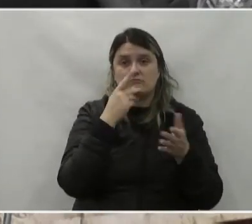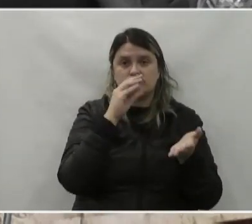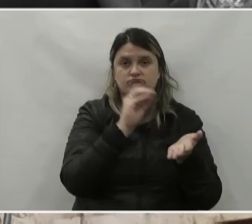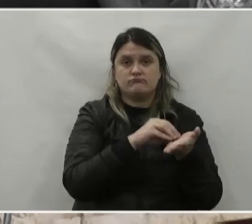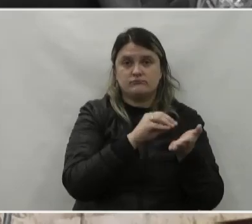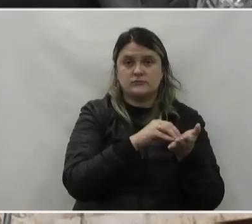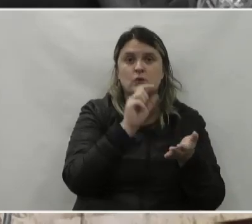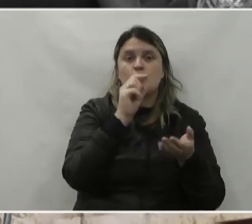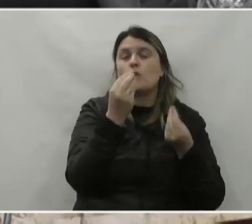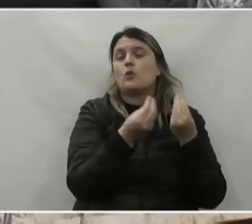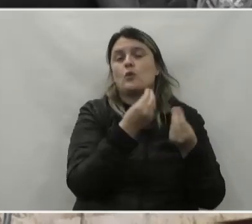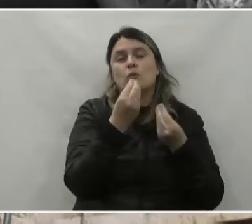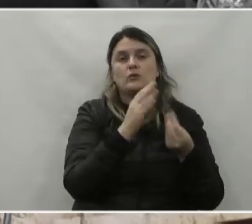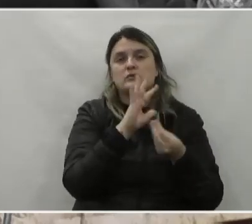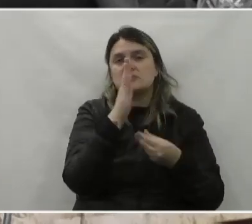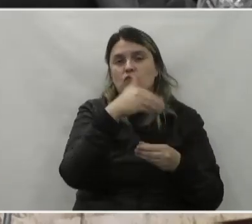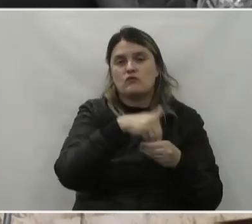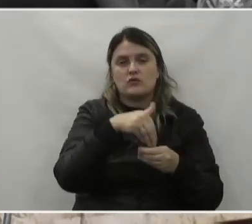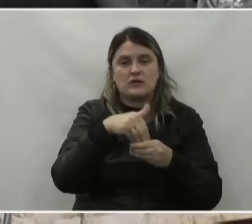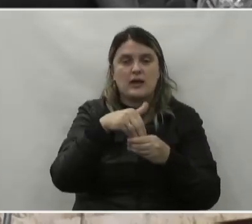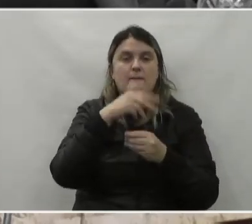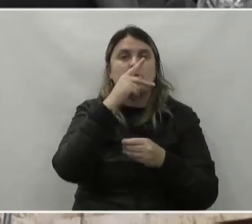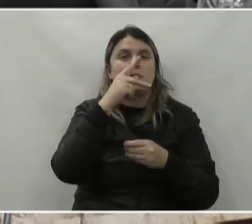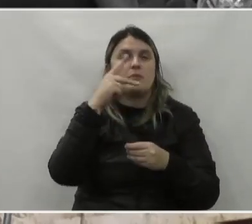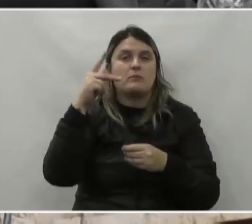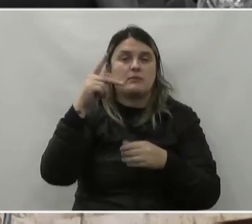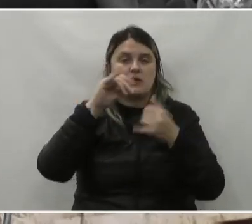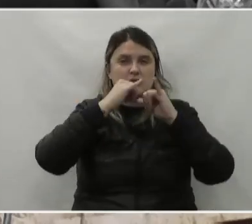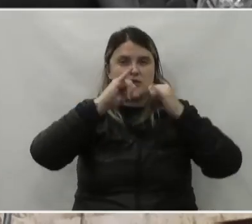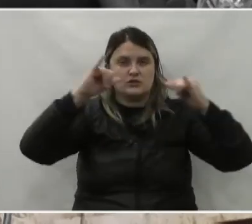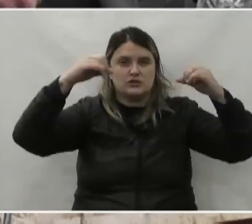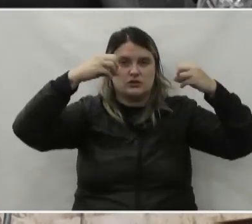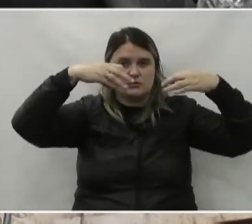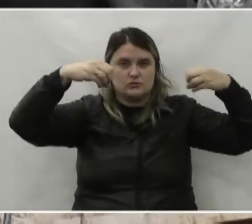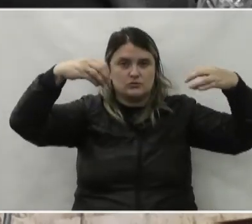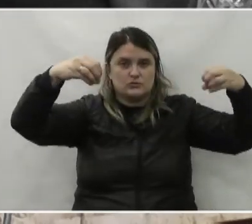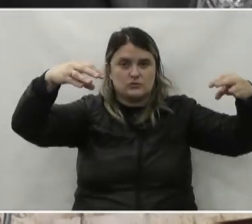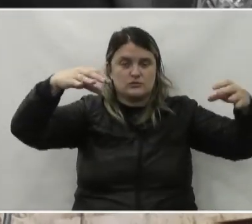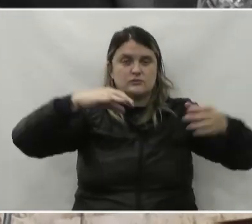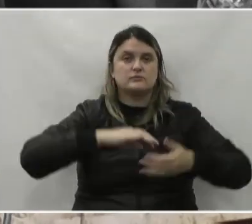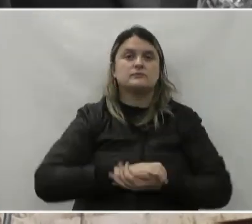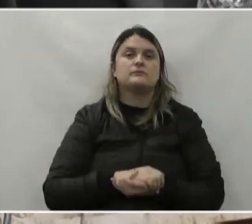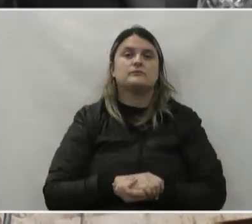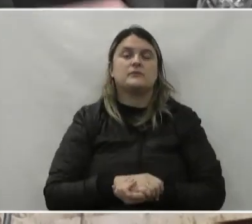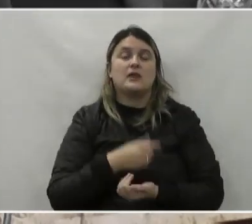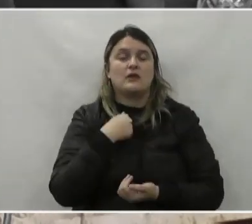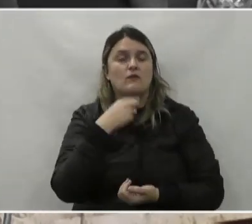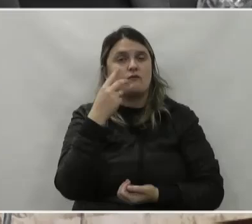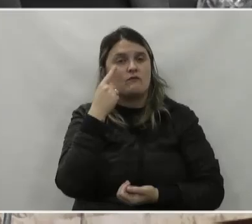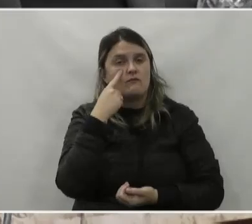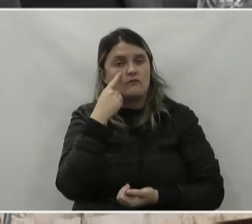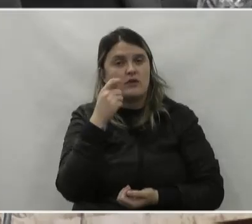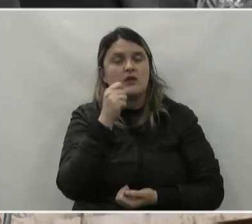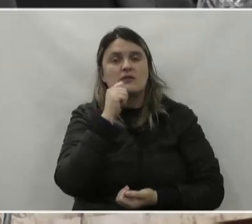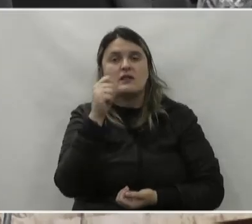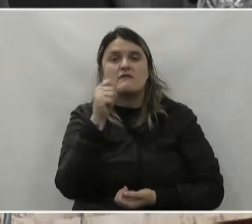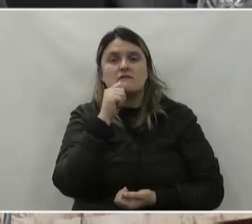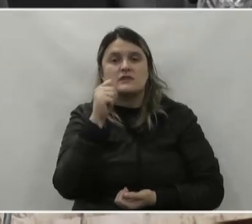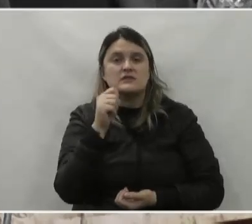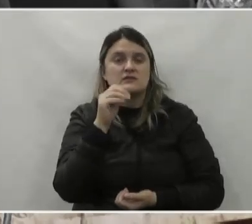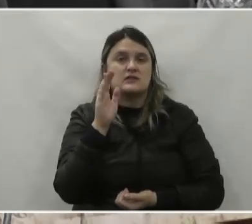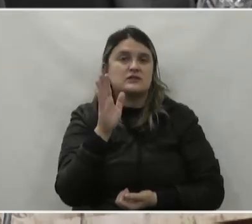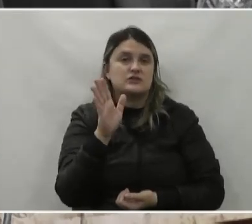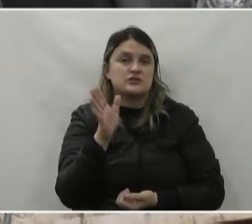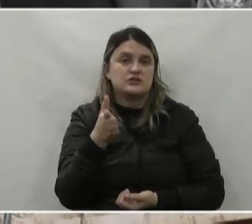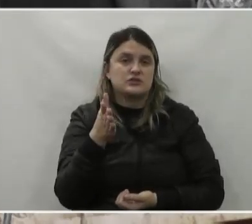da votação da ordem de serviço da PPP da iluminação pública, deixar claro que eu assisti algumas entrevistas que foram dadas nos